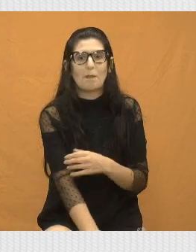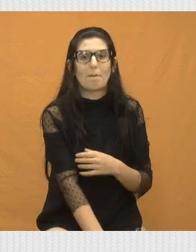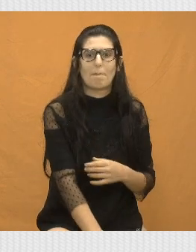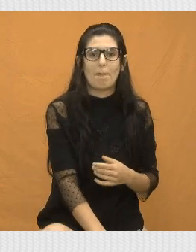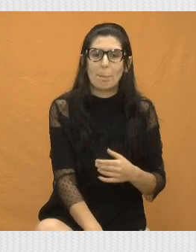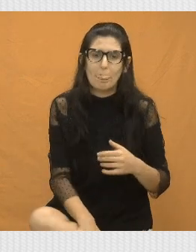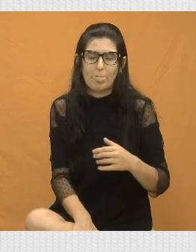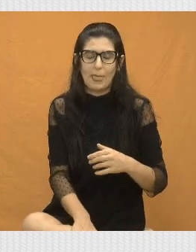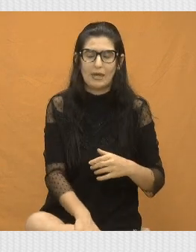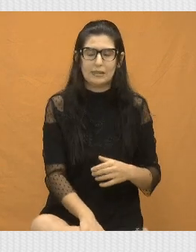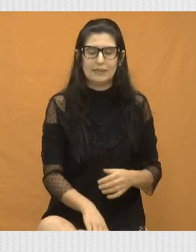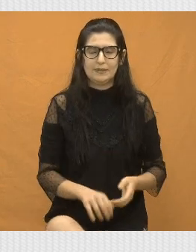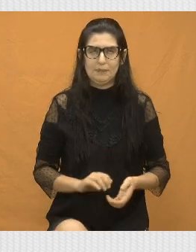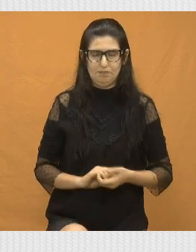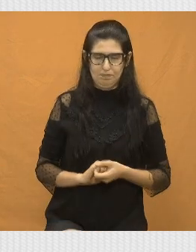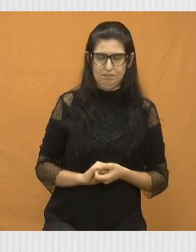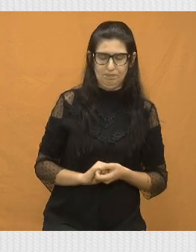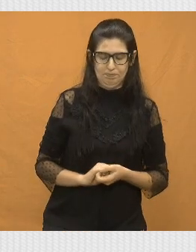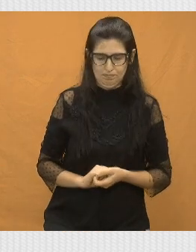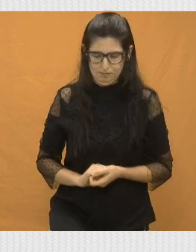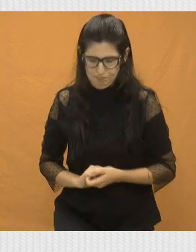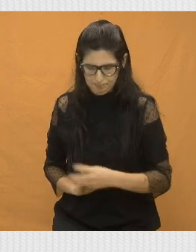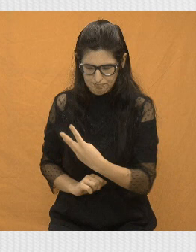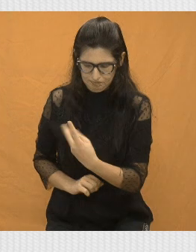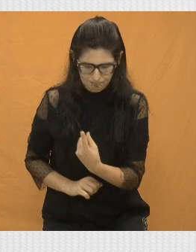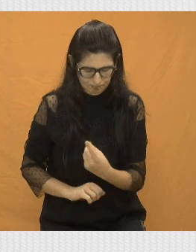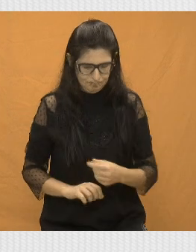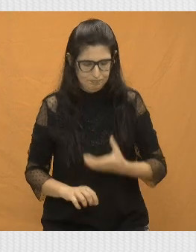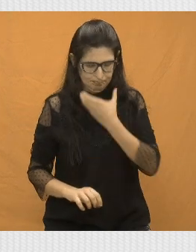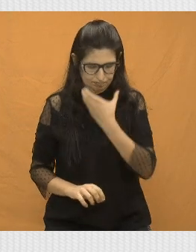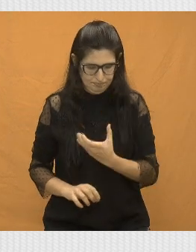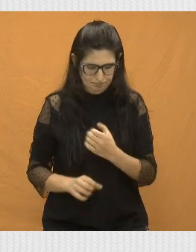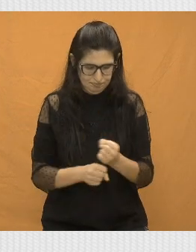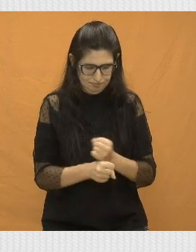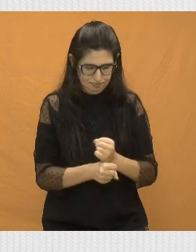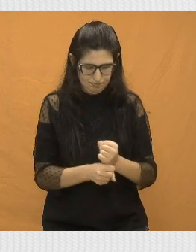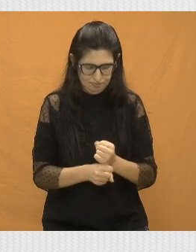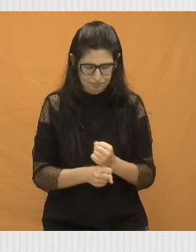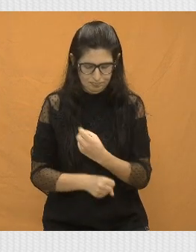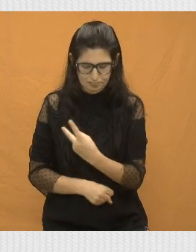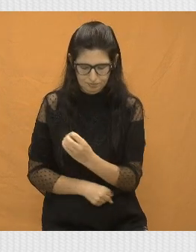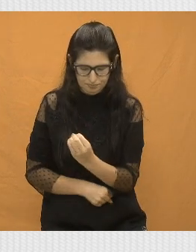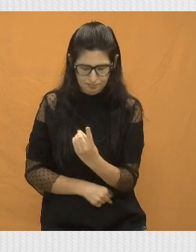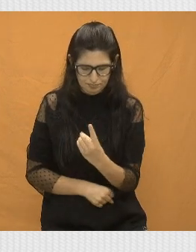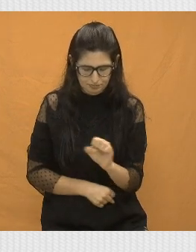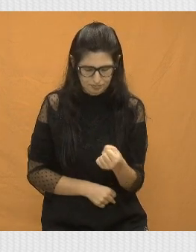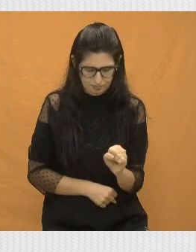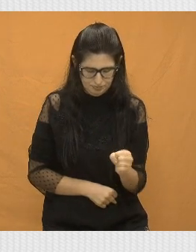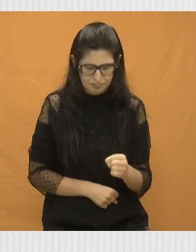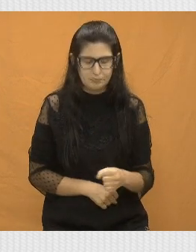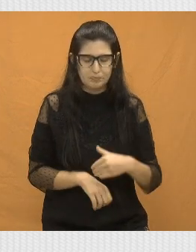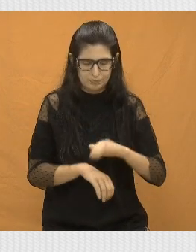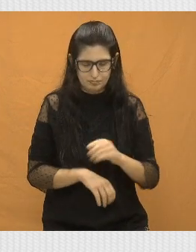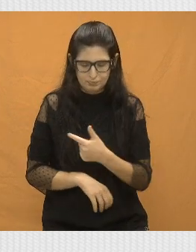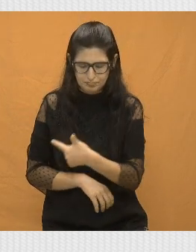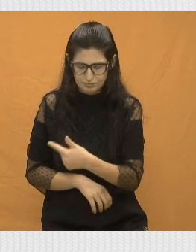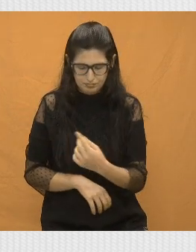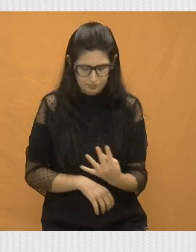5.616.832. Temos em 31 de dezembro de 2018 a inscrição de mais